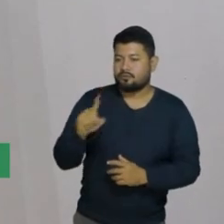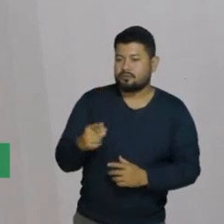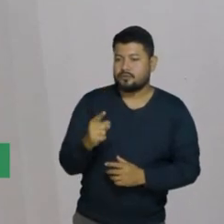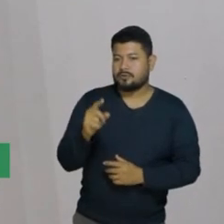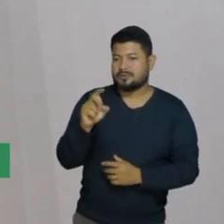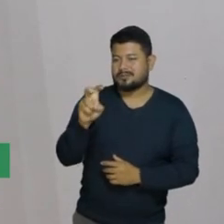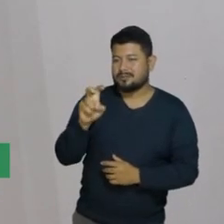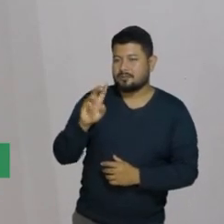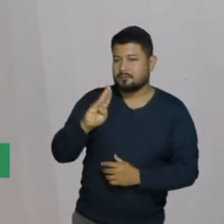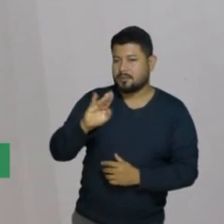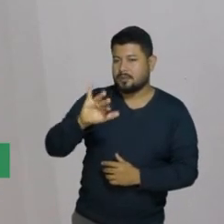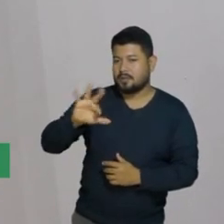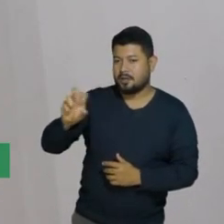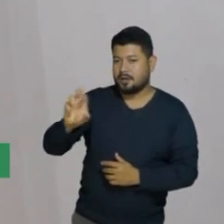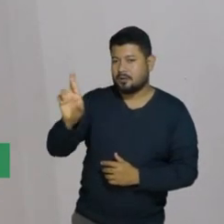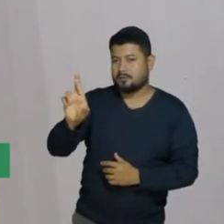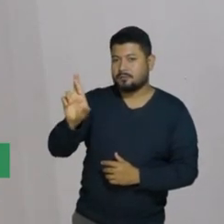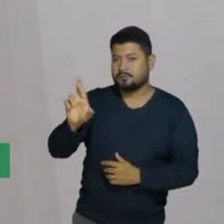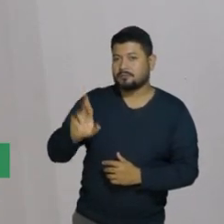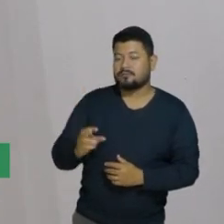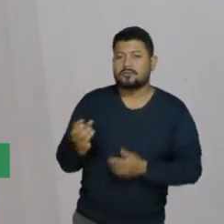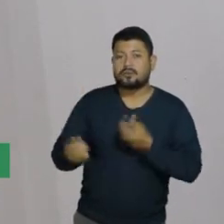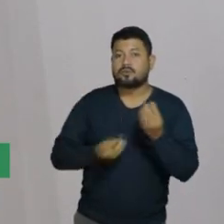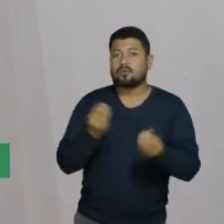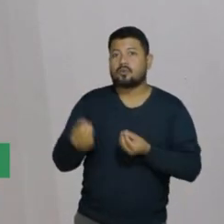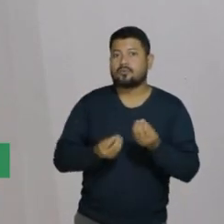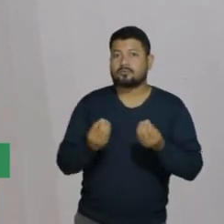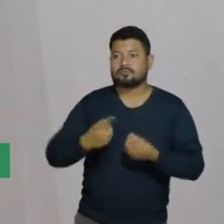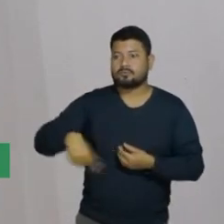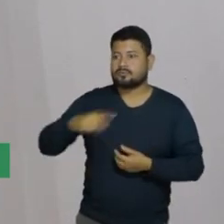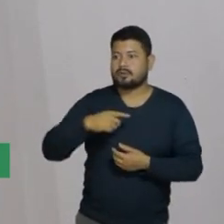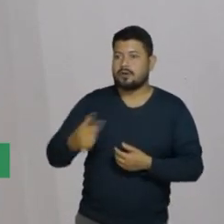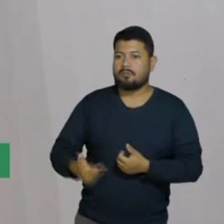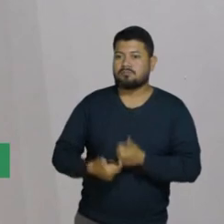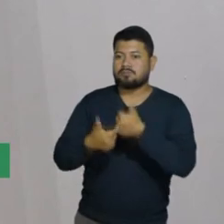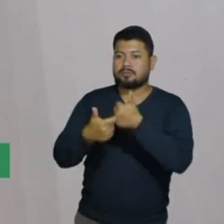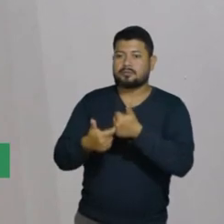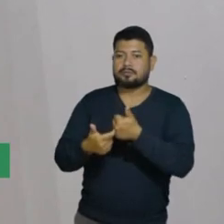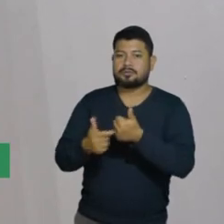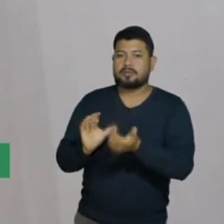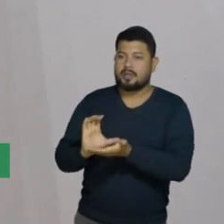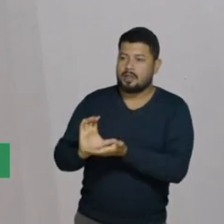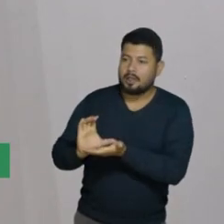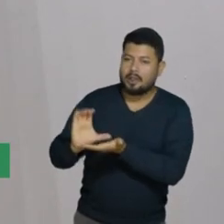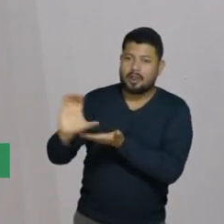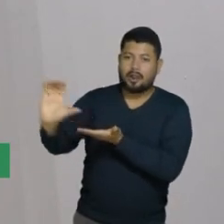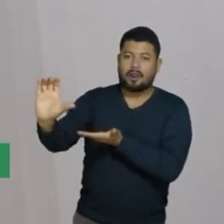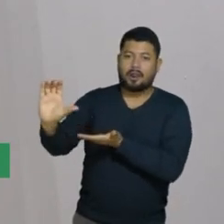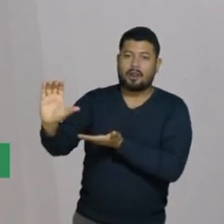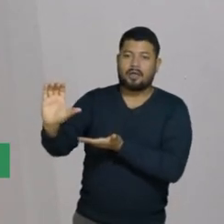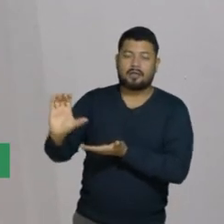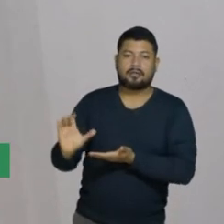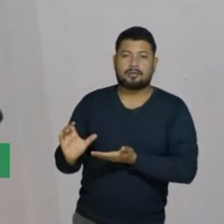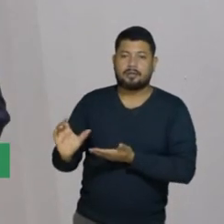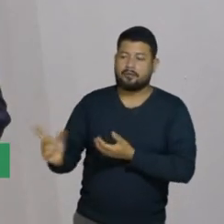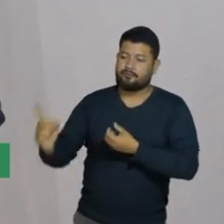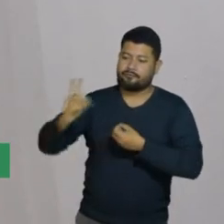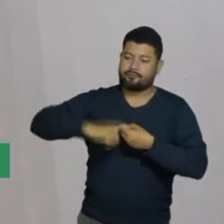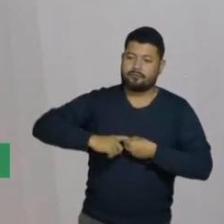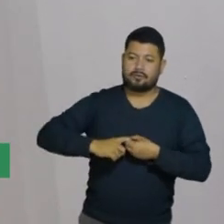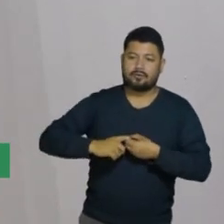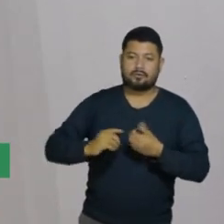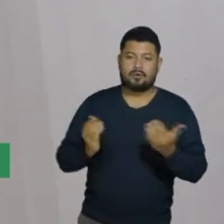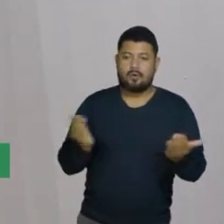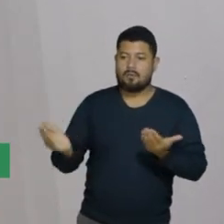pode? Se nós temos uma conta positiva entre aquilo que a gente manda e aquilo que a gente recebe